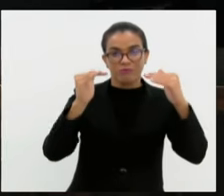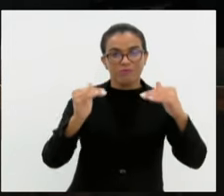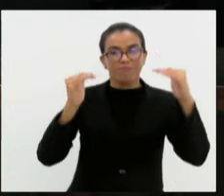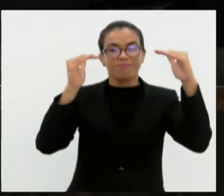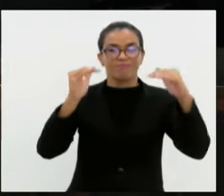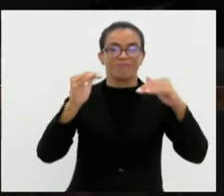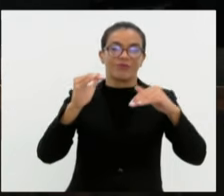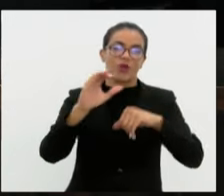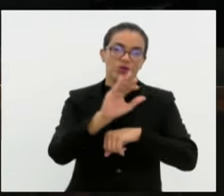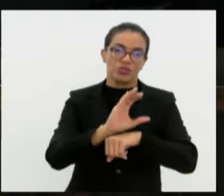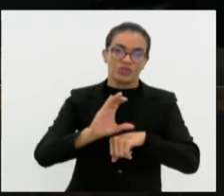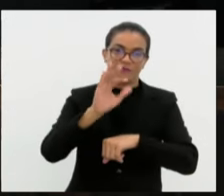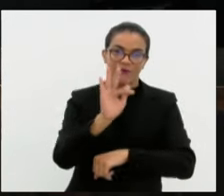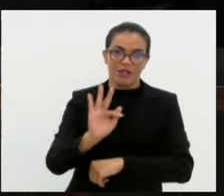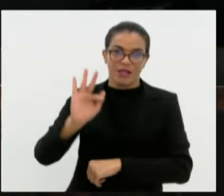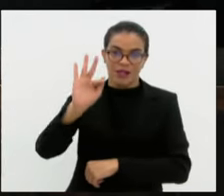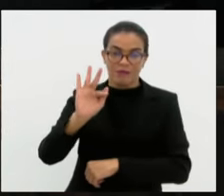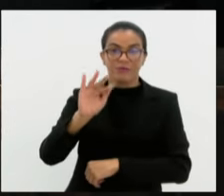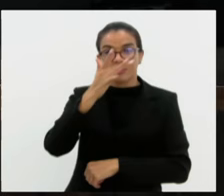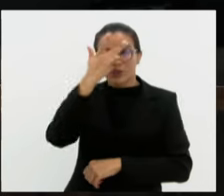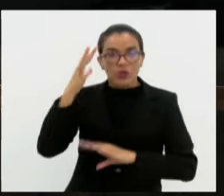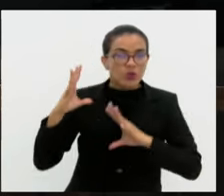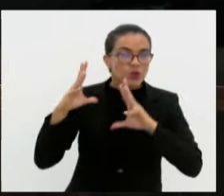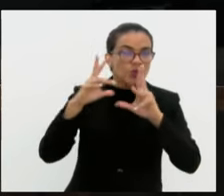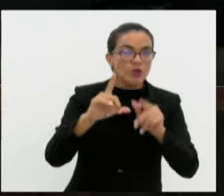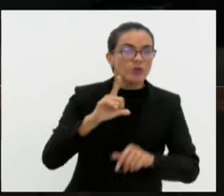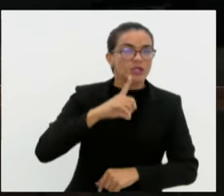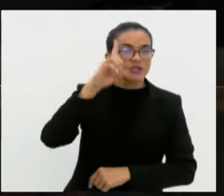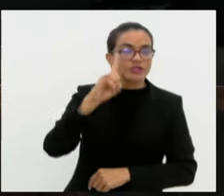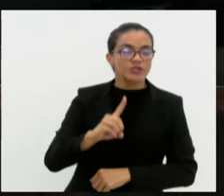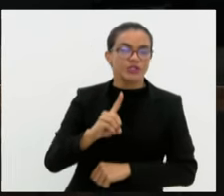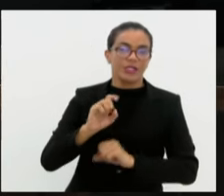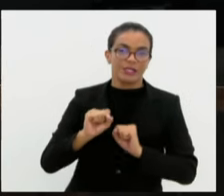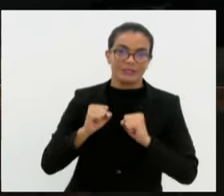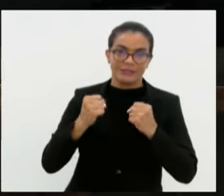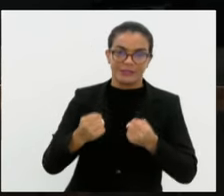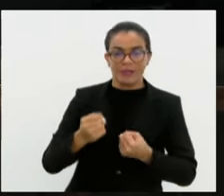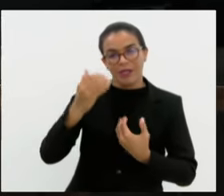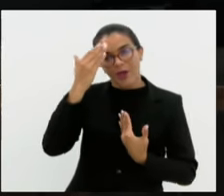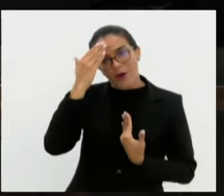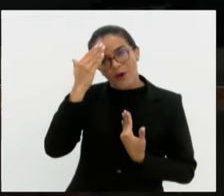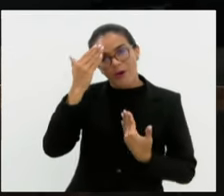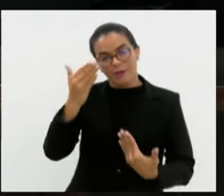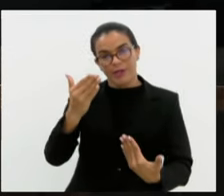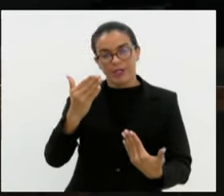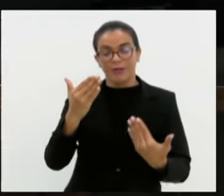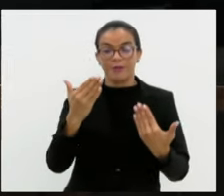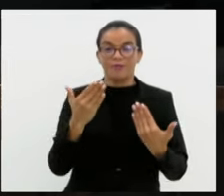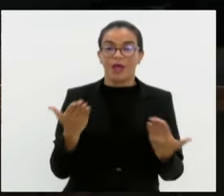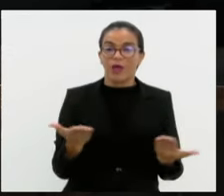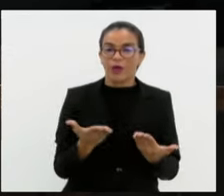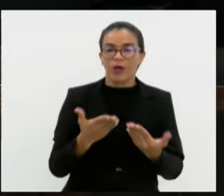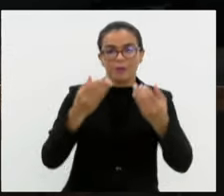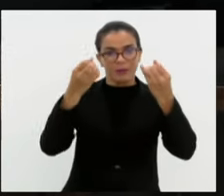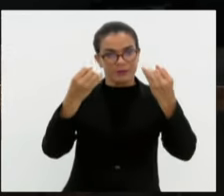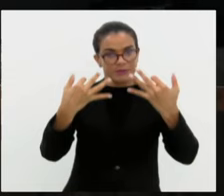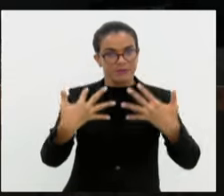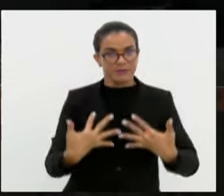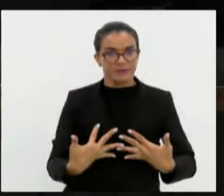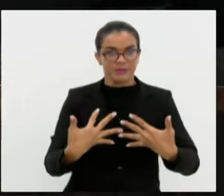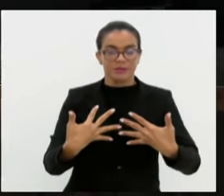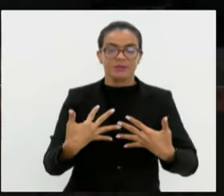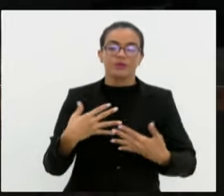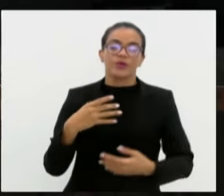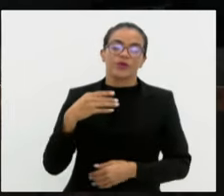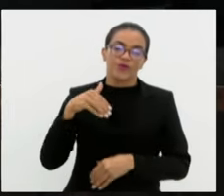se defenderem antes de qualquer tipo de punição. Muito obrigado. E para a declaração de voto, líder do